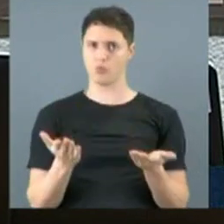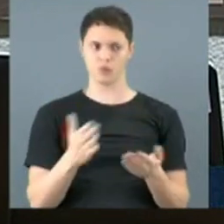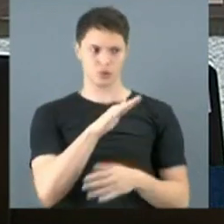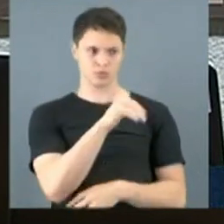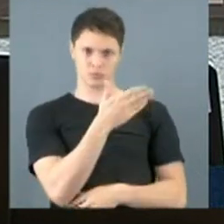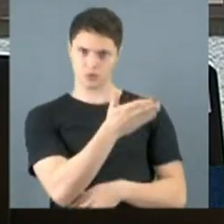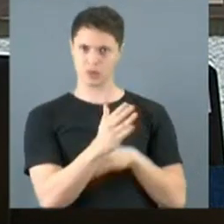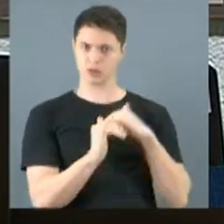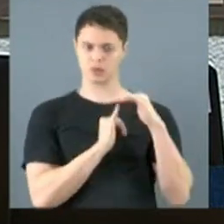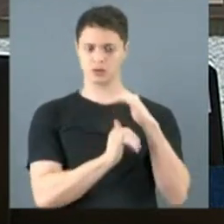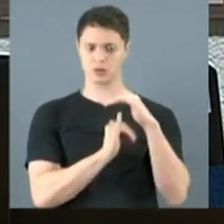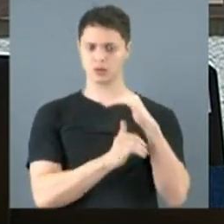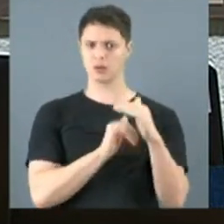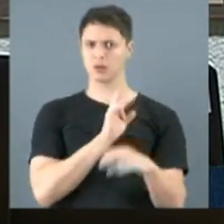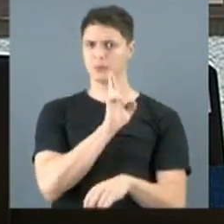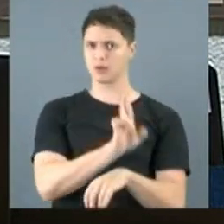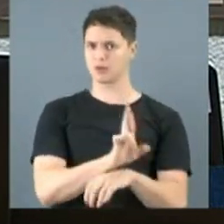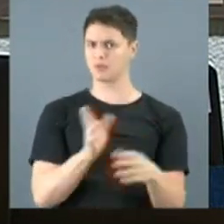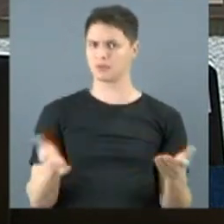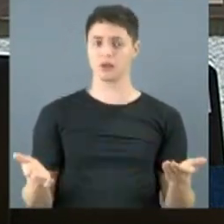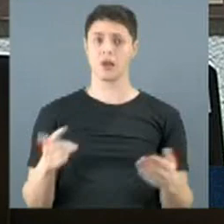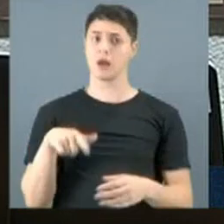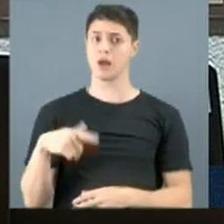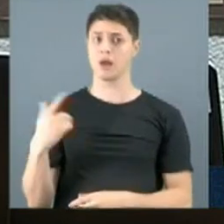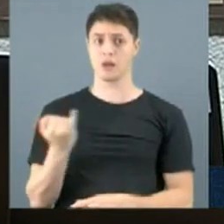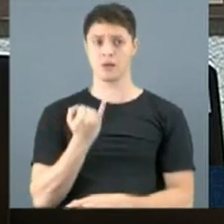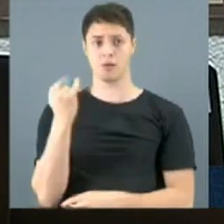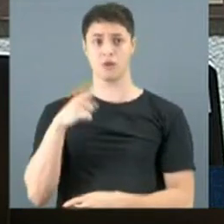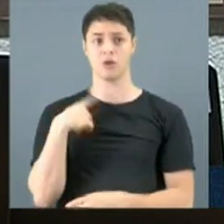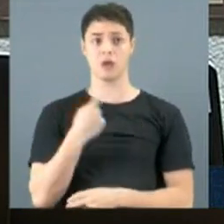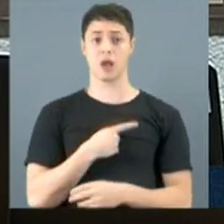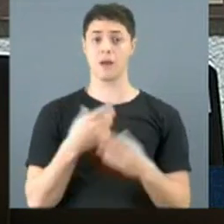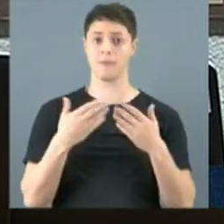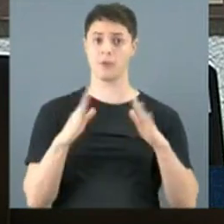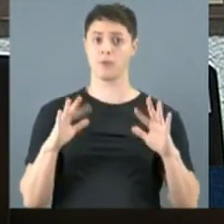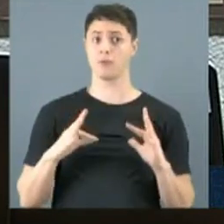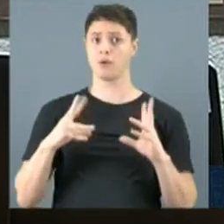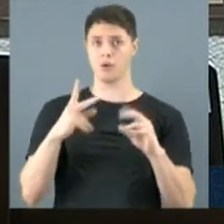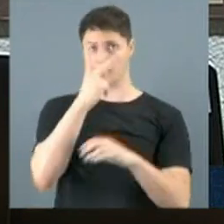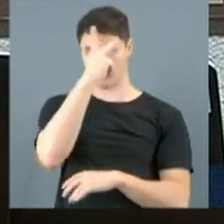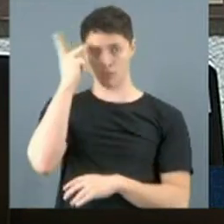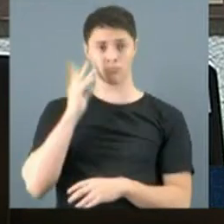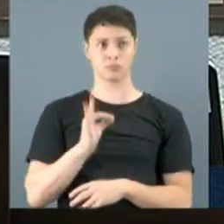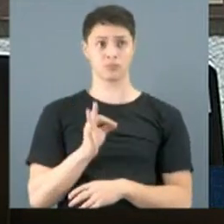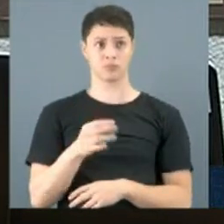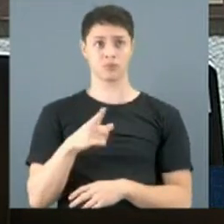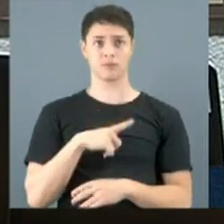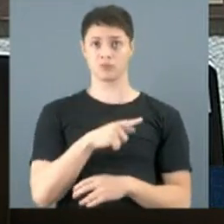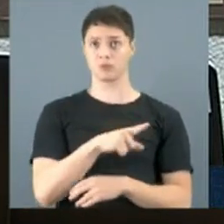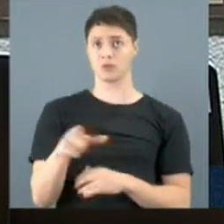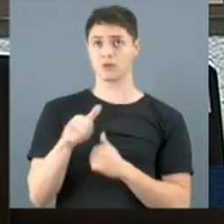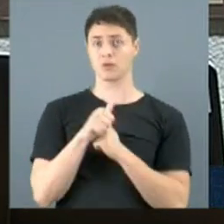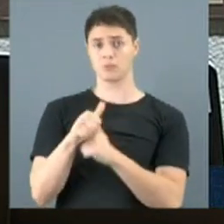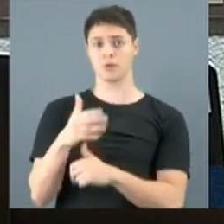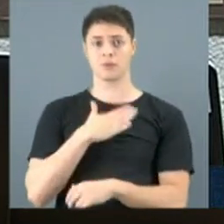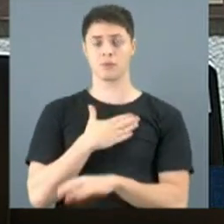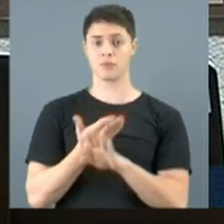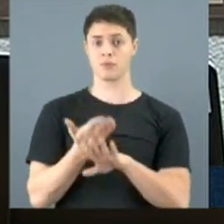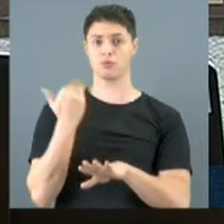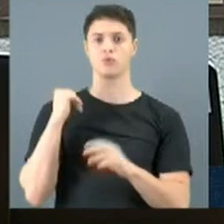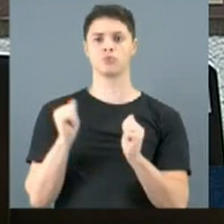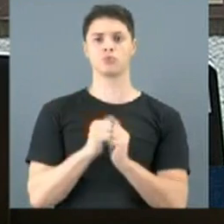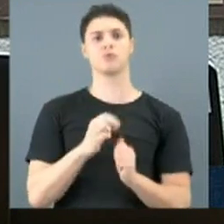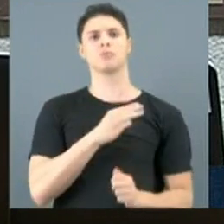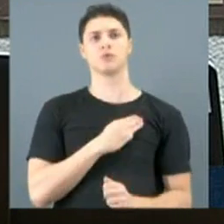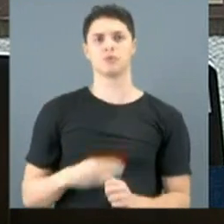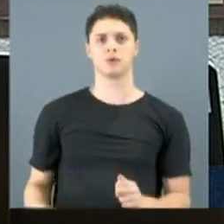aqui, representação de startup. É importante, a gente está abrindo para todo mundo, né? E deve ter me acompanhado muito tempo lá como ministro,